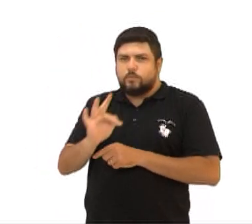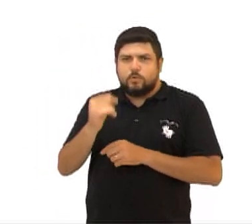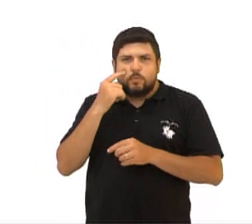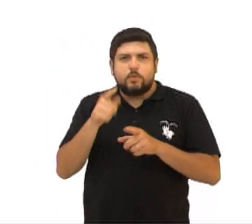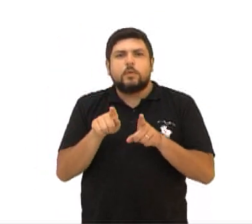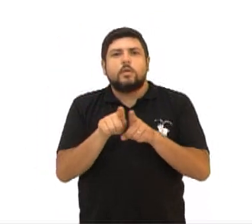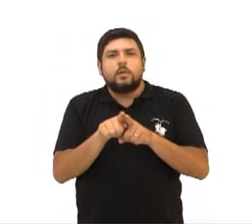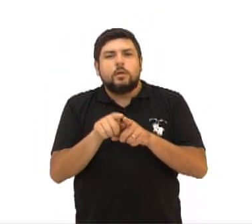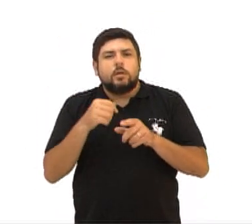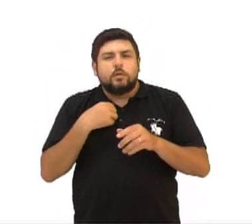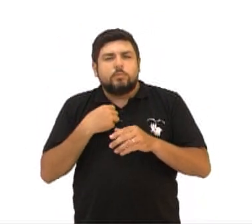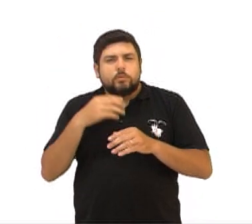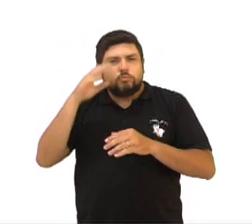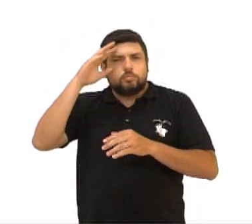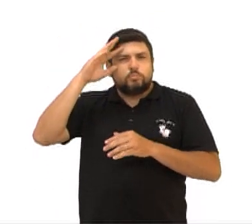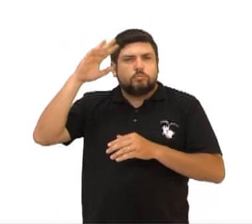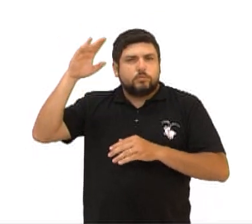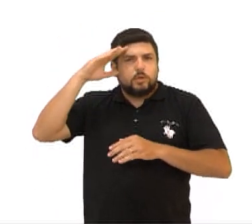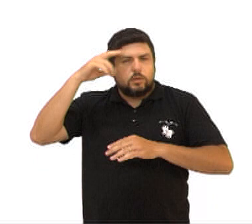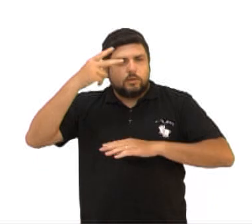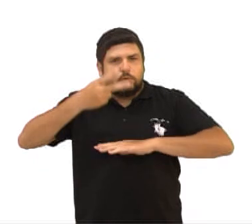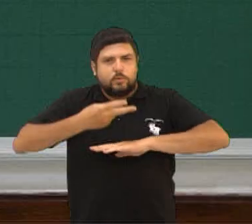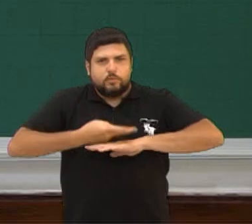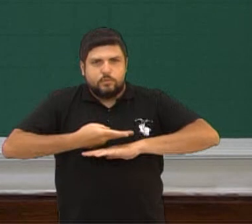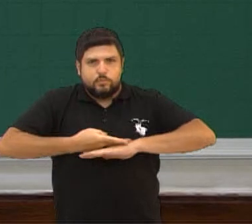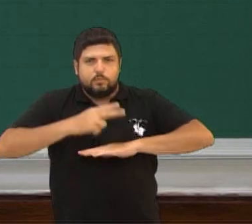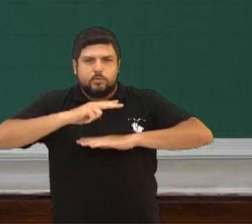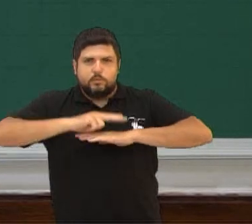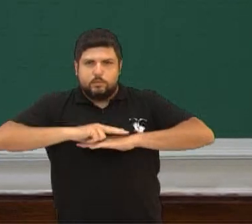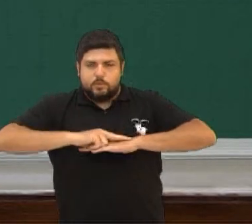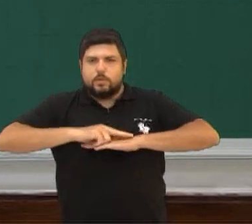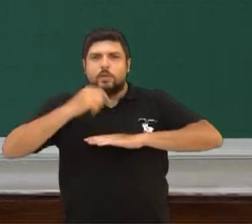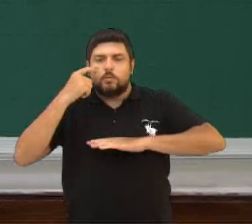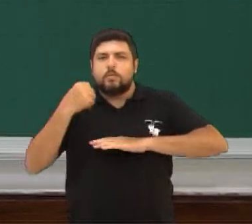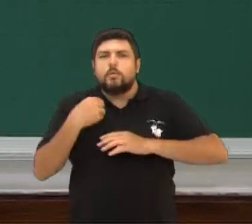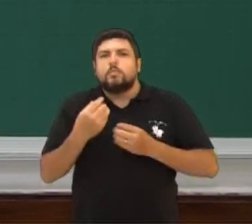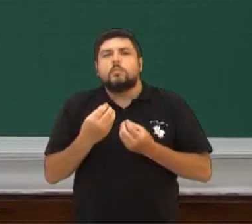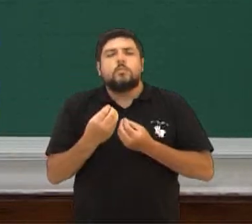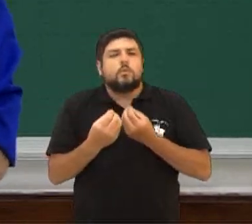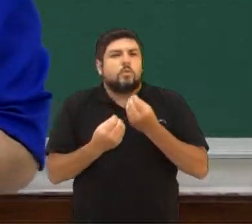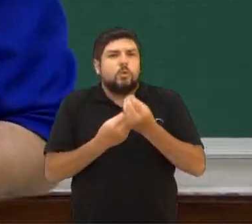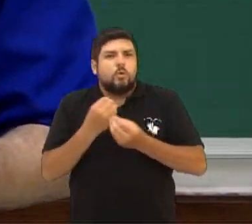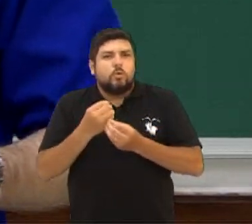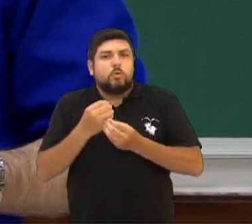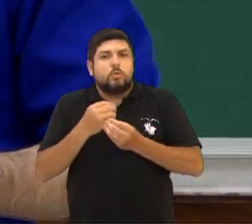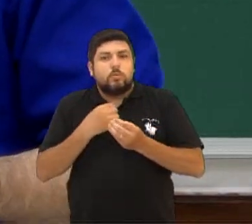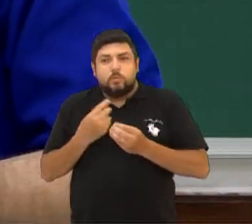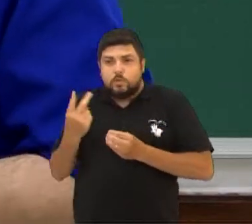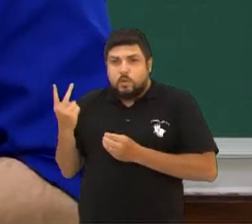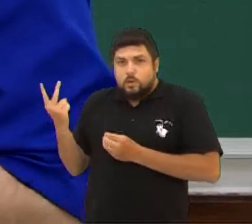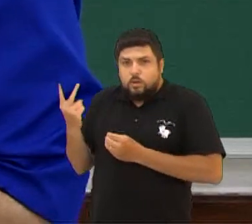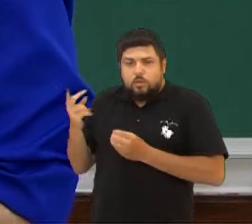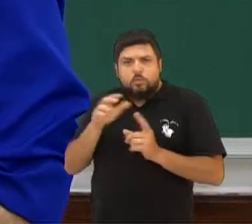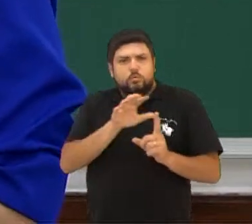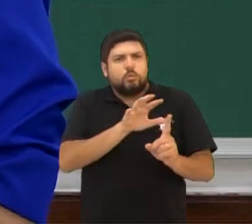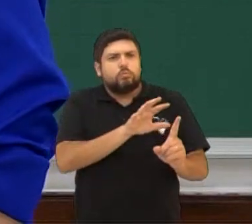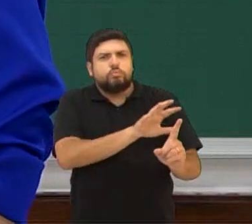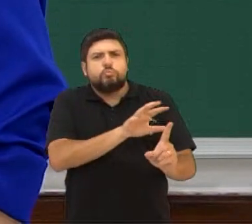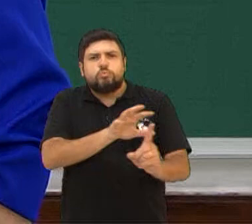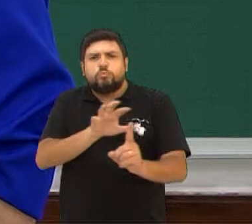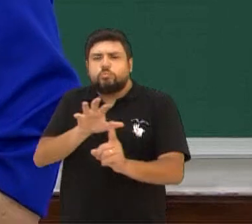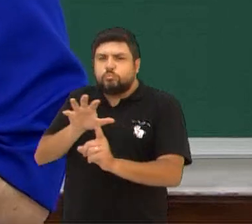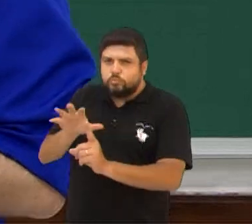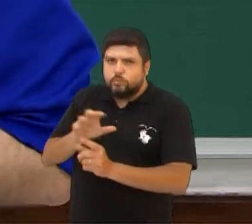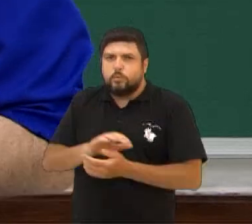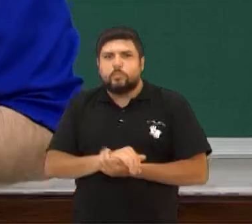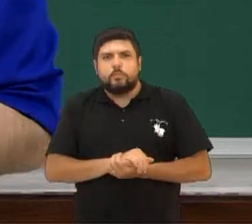teorias psicanalíticas, e esses dois autores vão influenciar aqueles pensadores que a gente já mostrou para vocês lá atrás. Tá? Então, grande parte